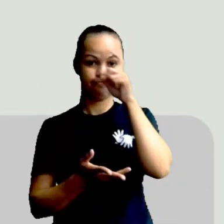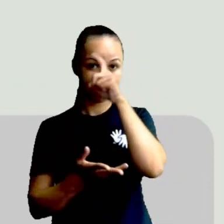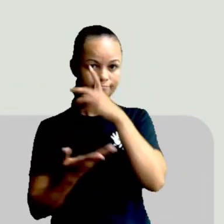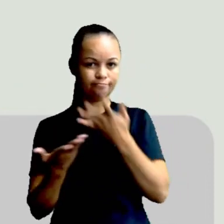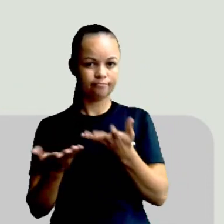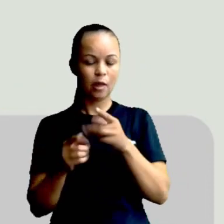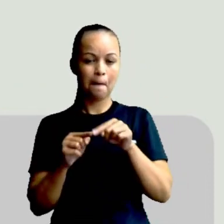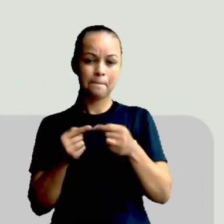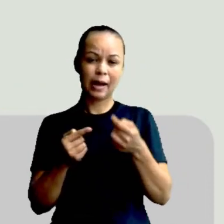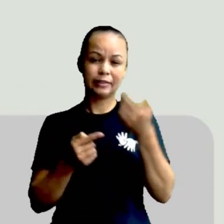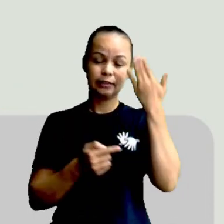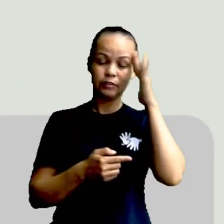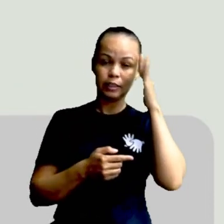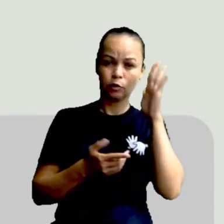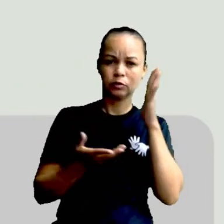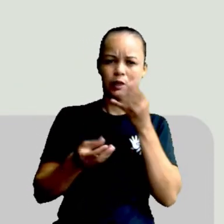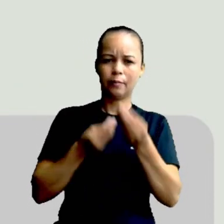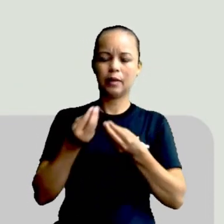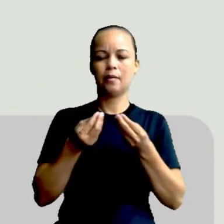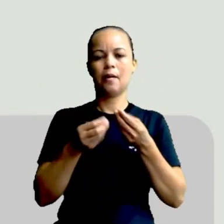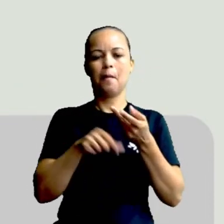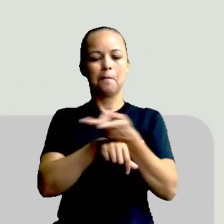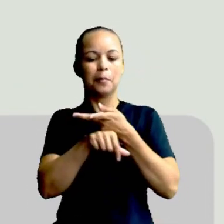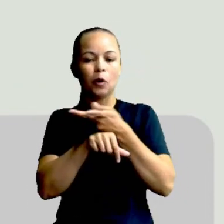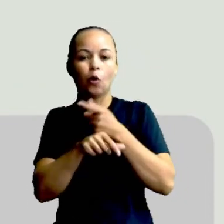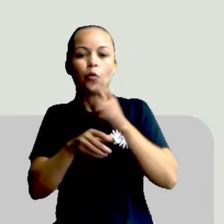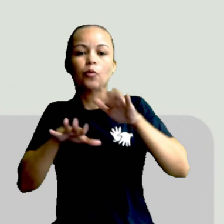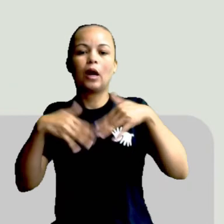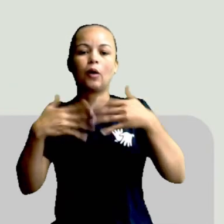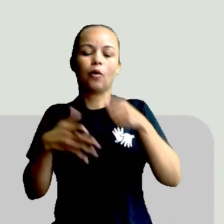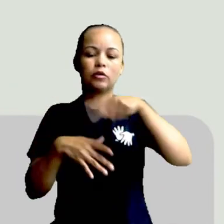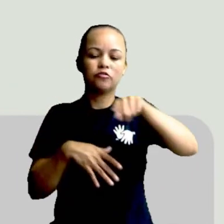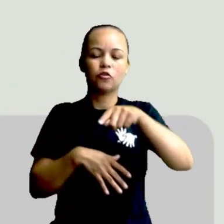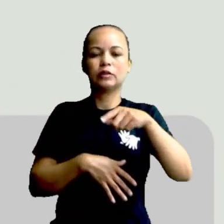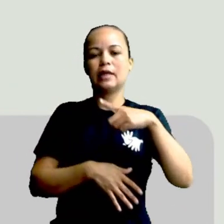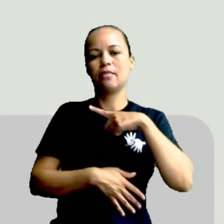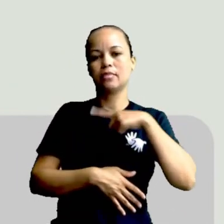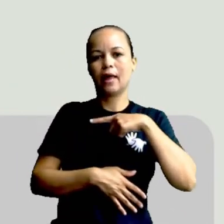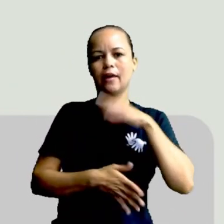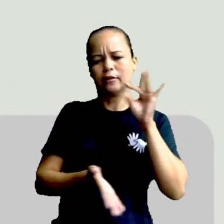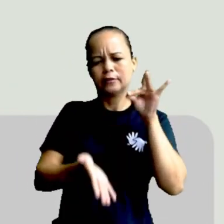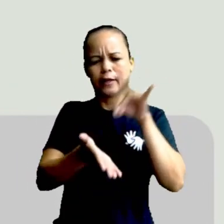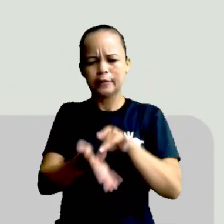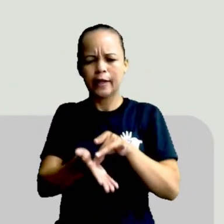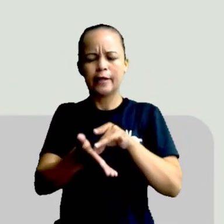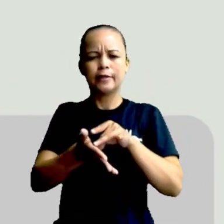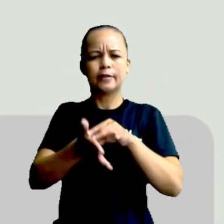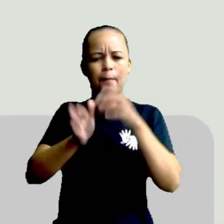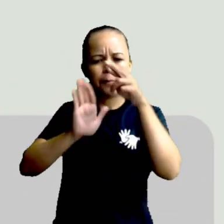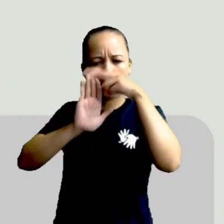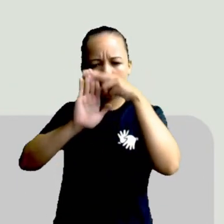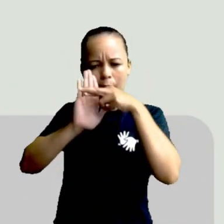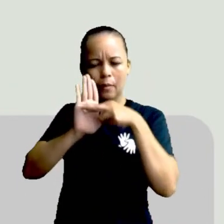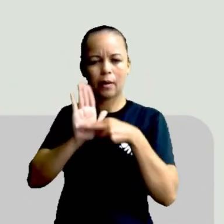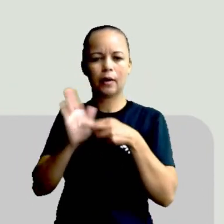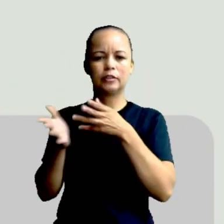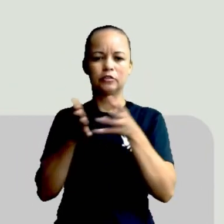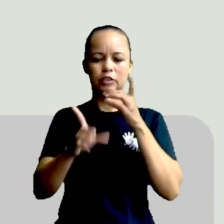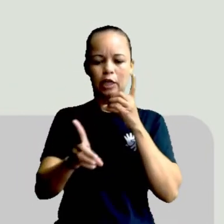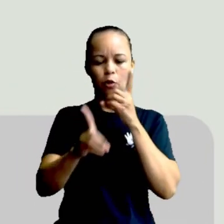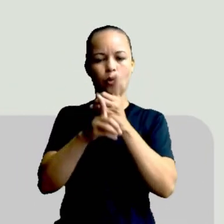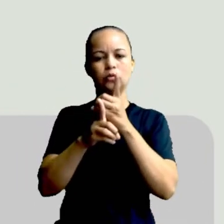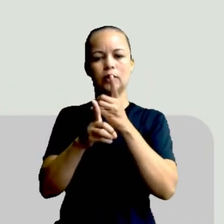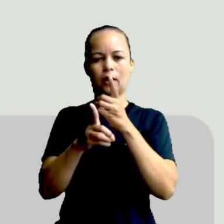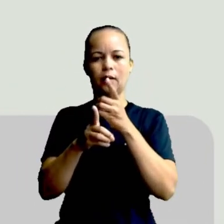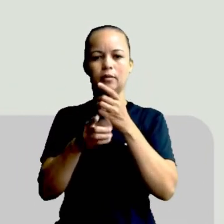se você não sabe procure aquela que você tem a certeza e lembra da regra se você encontrou o